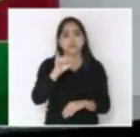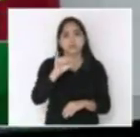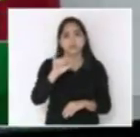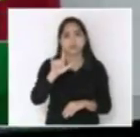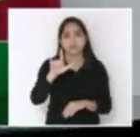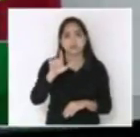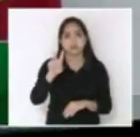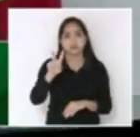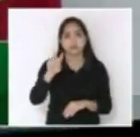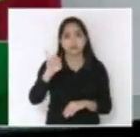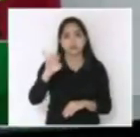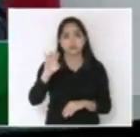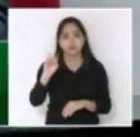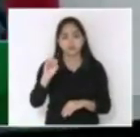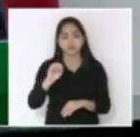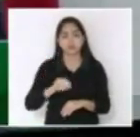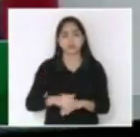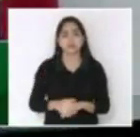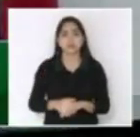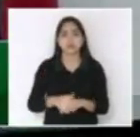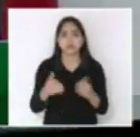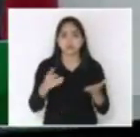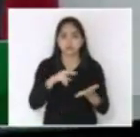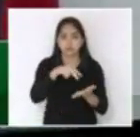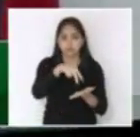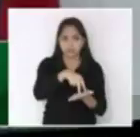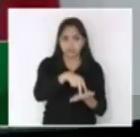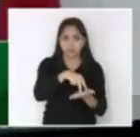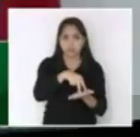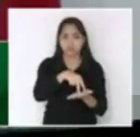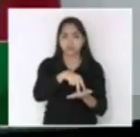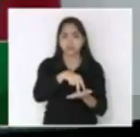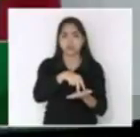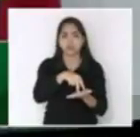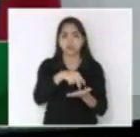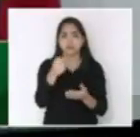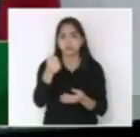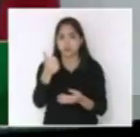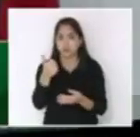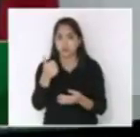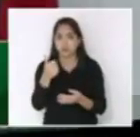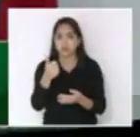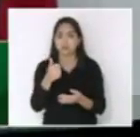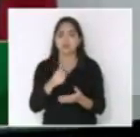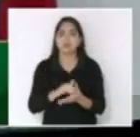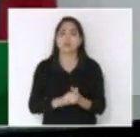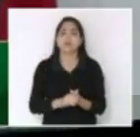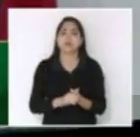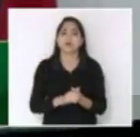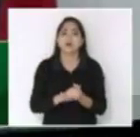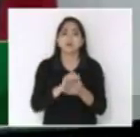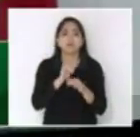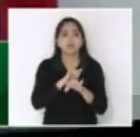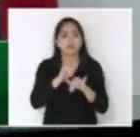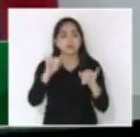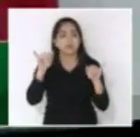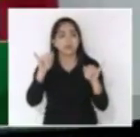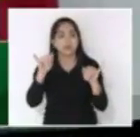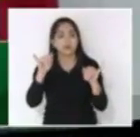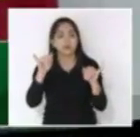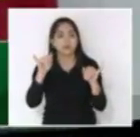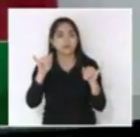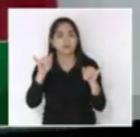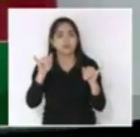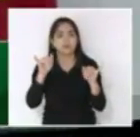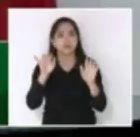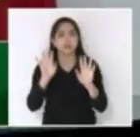que vão usar dessa tribuna daqui a alguns instantes para falar do